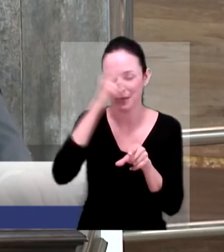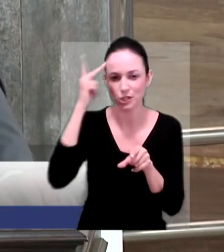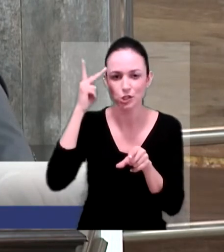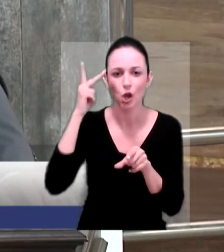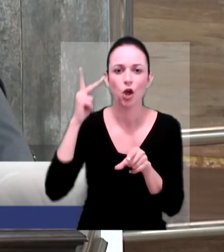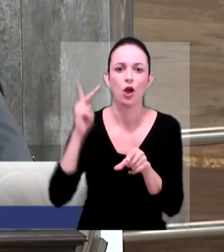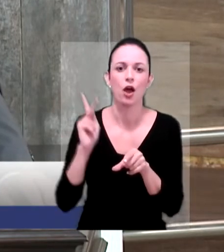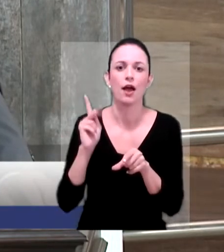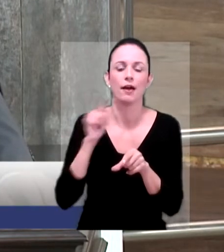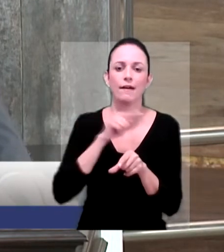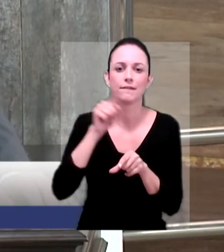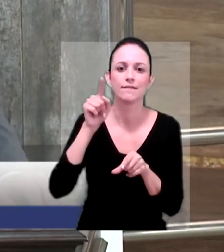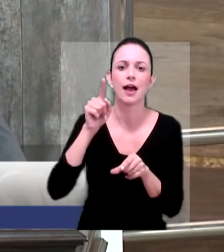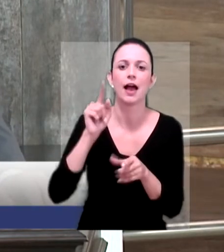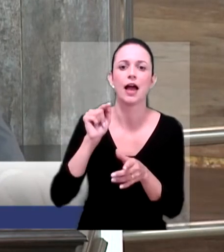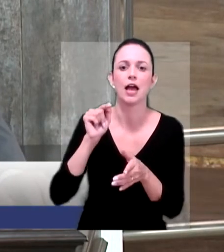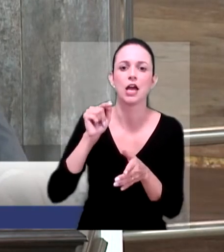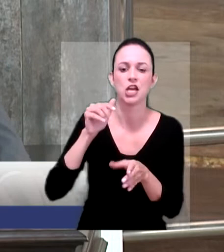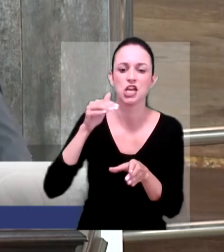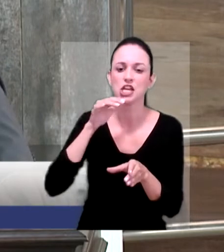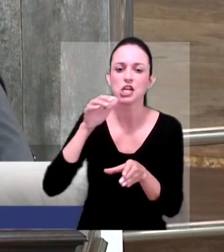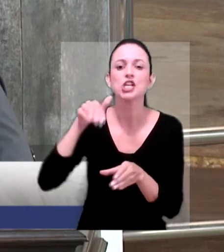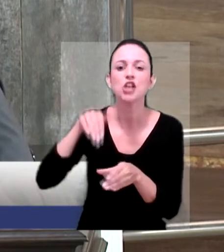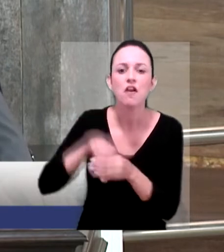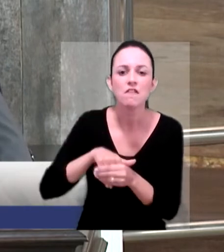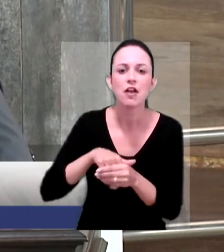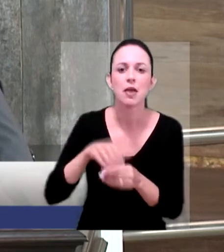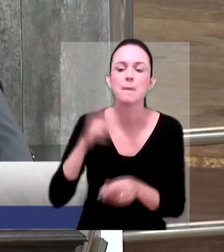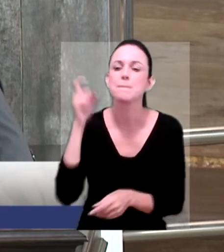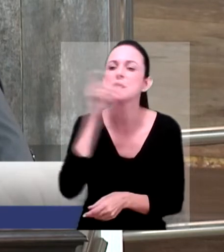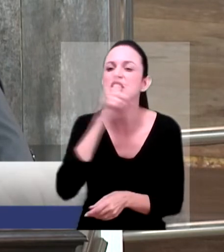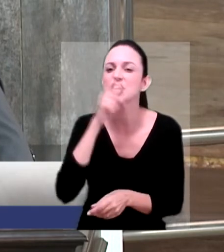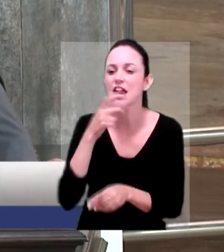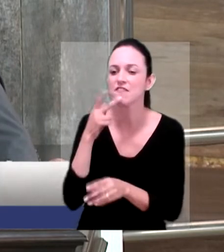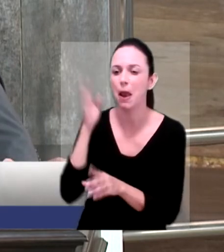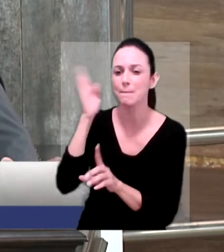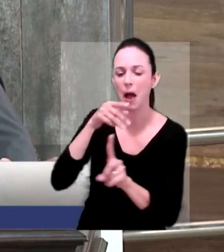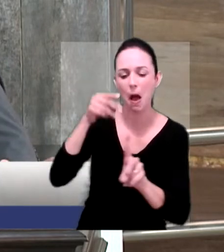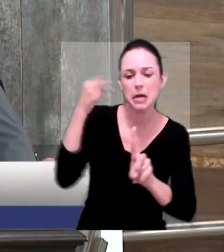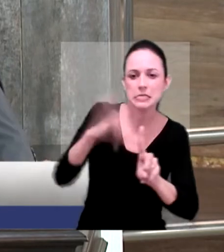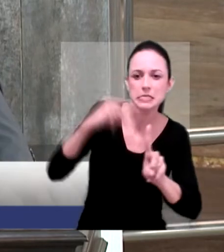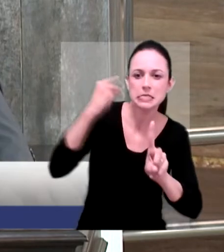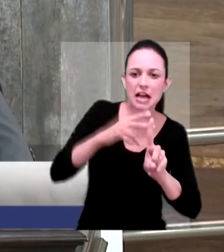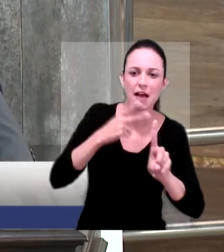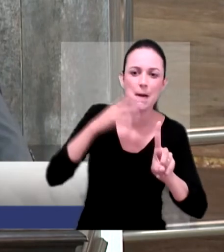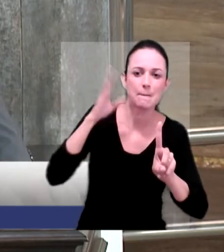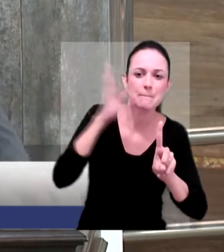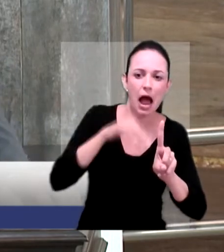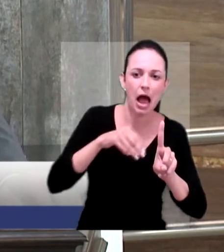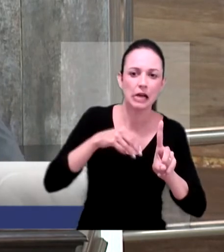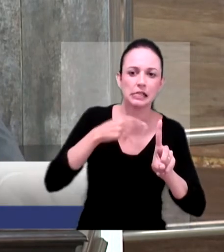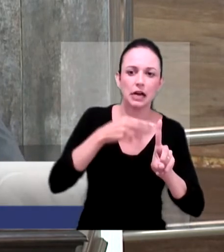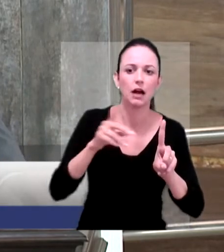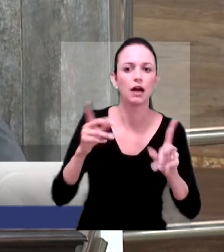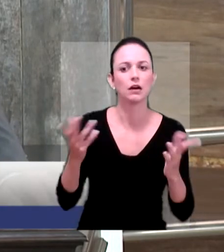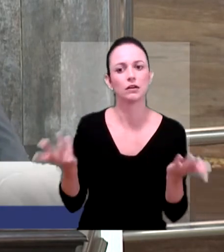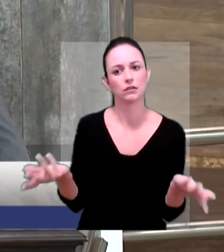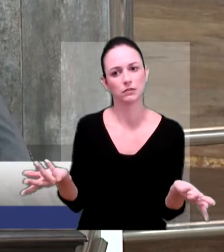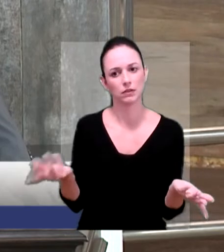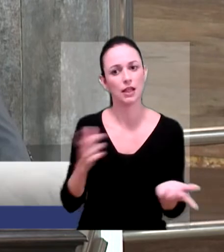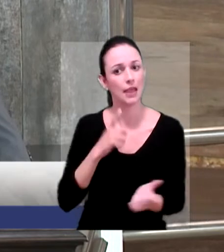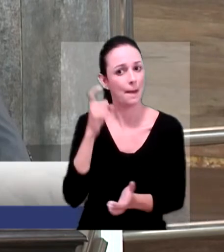mente, denigre a imagem do companheiro. Mas a mentira tem perna curta e tem muitos que já passaram